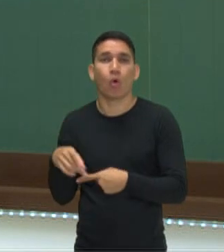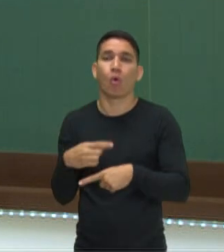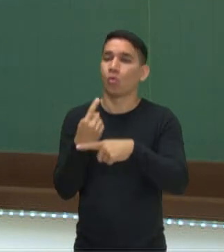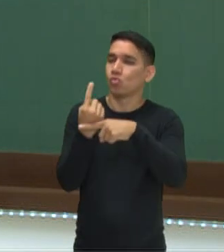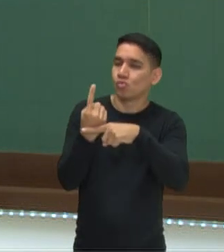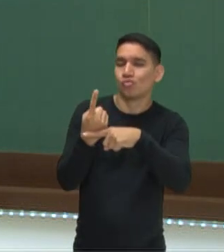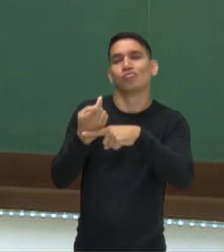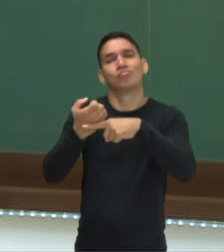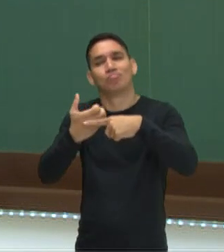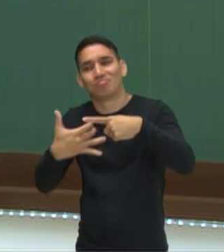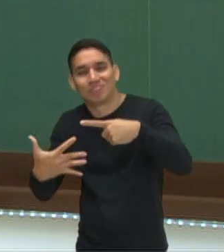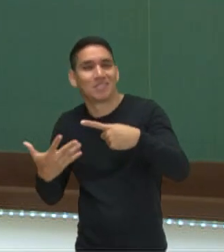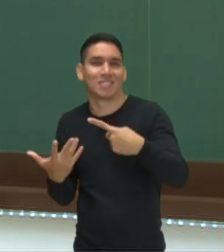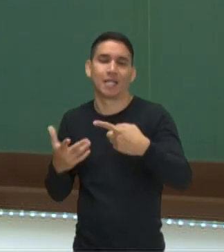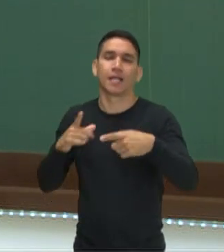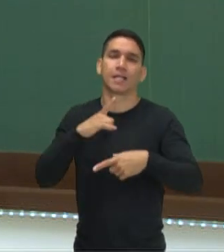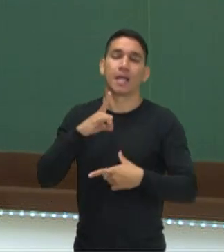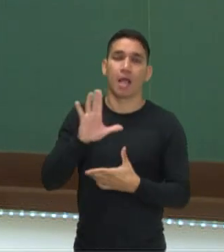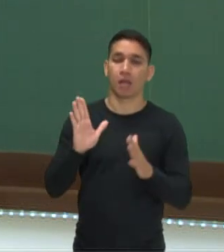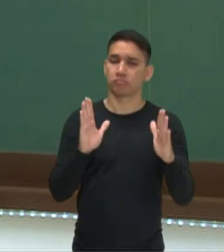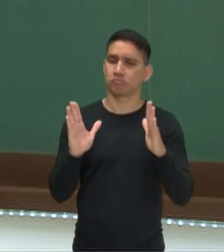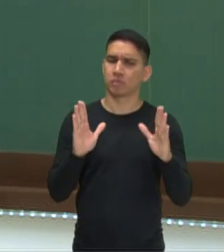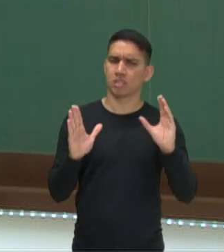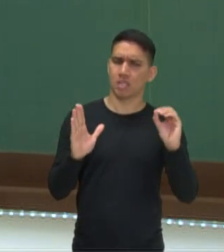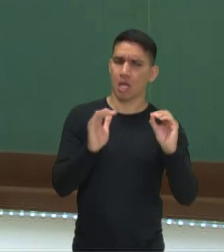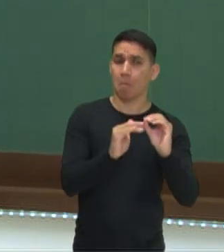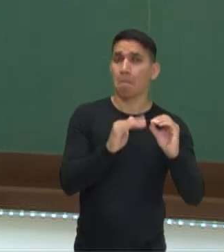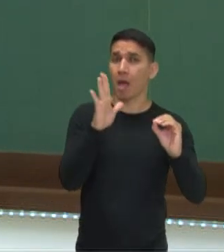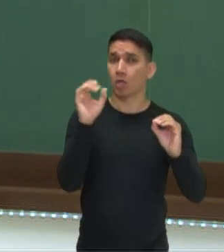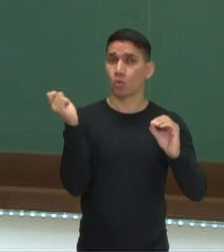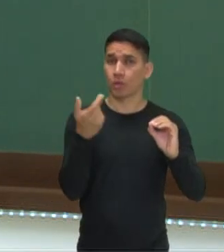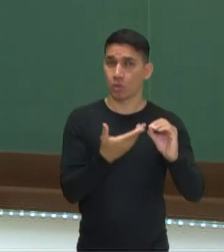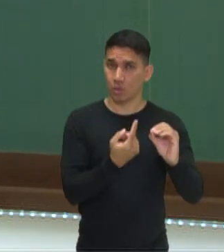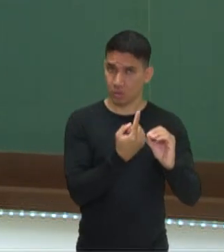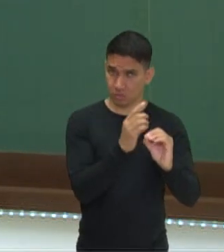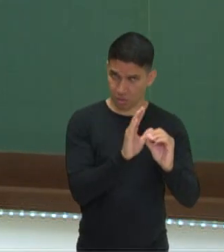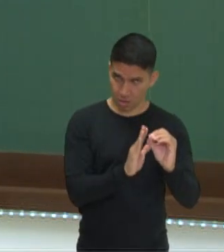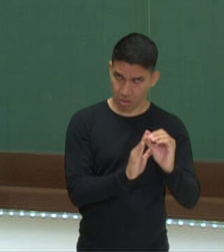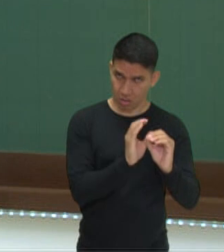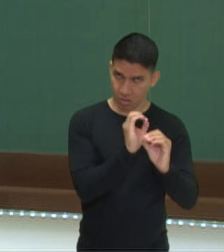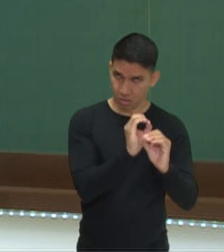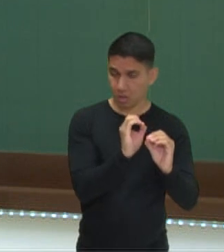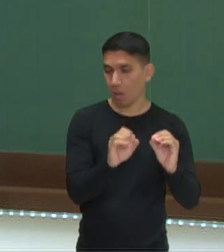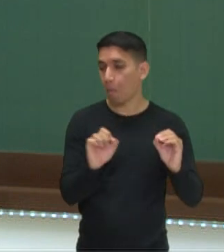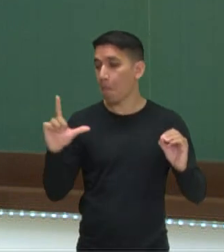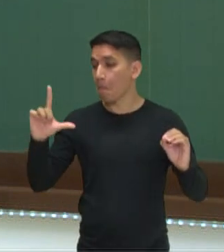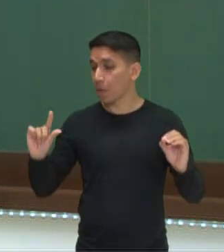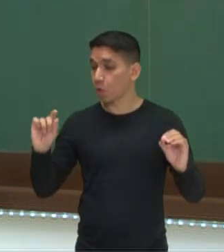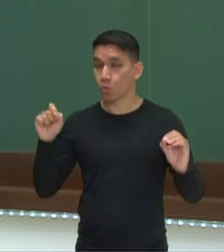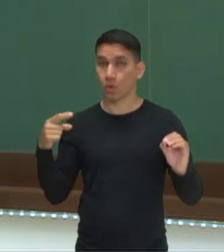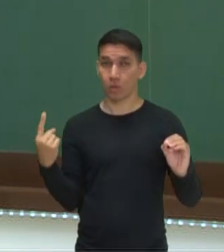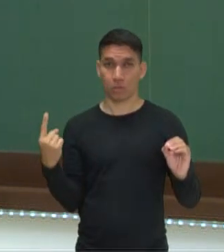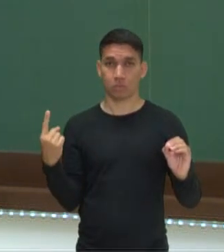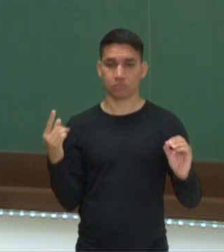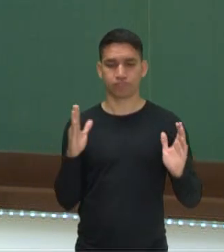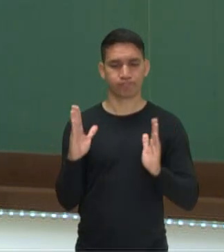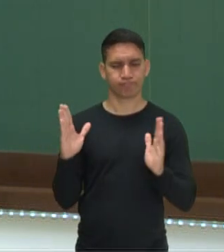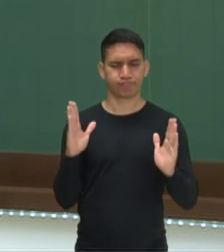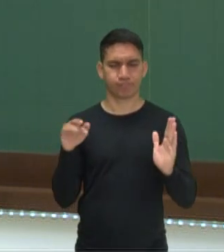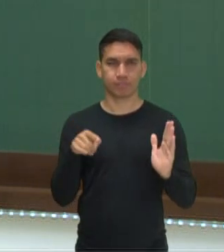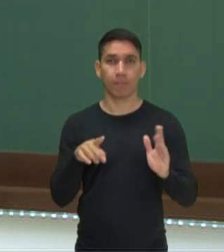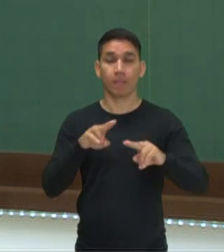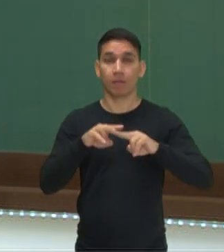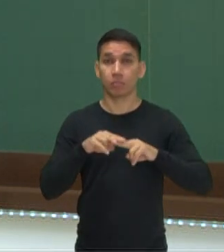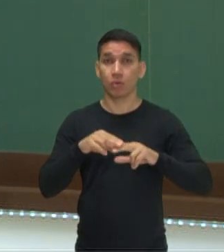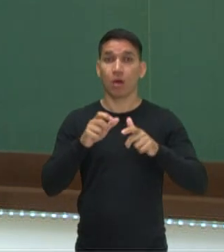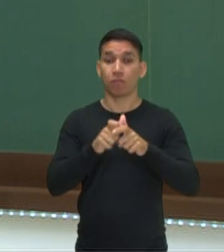no intervalo de 0, maior do que 0 e menor do que 1. Função crescente, então, nós devemos saber A